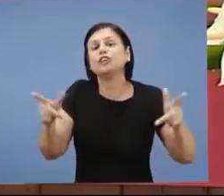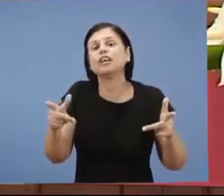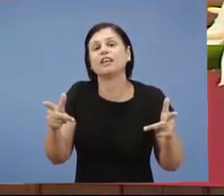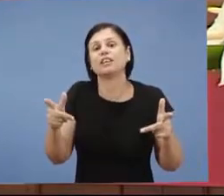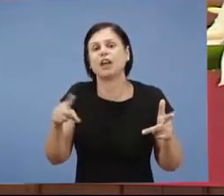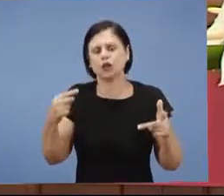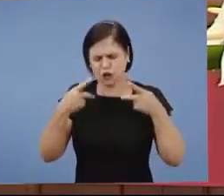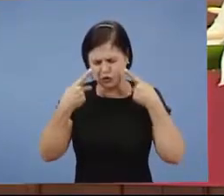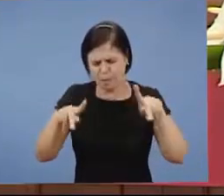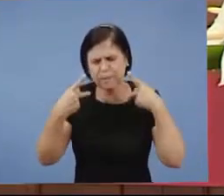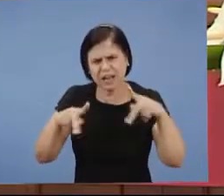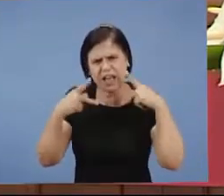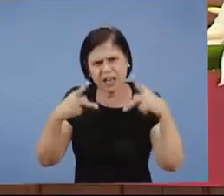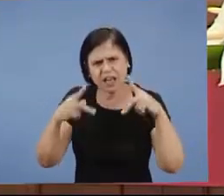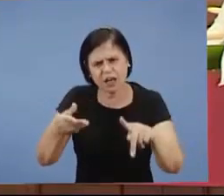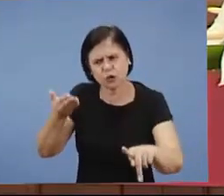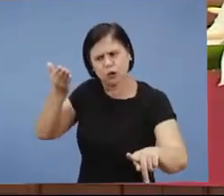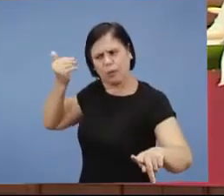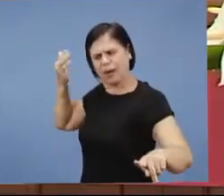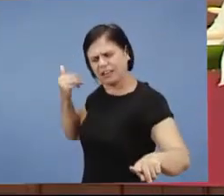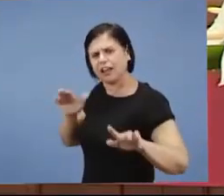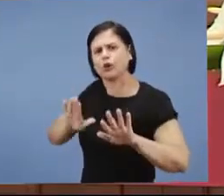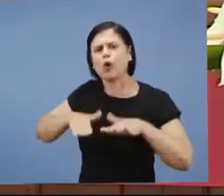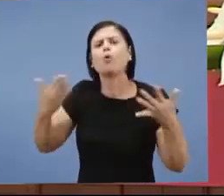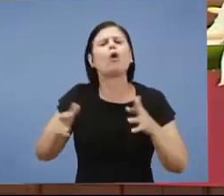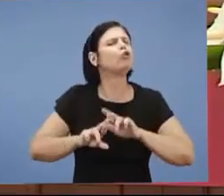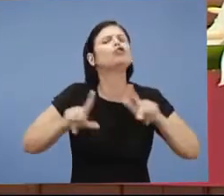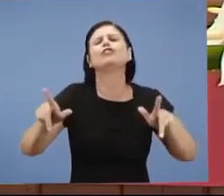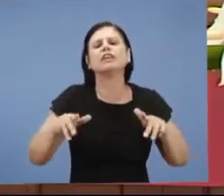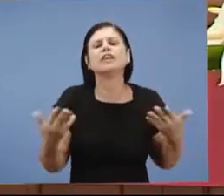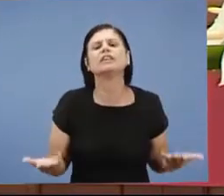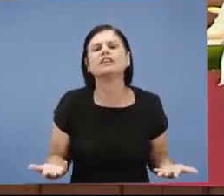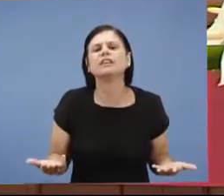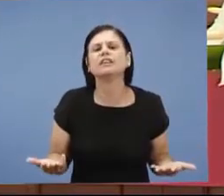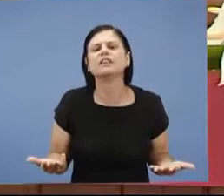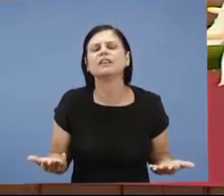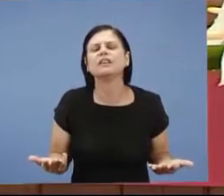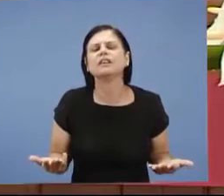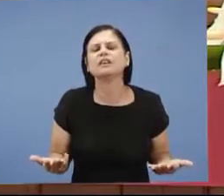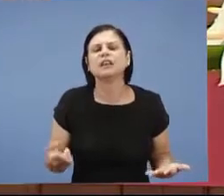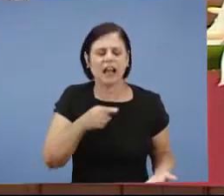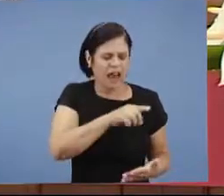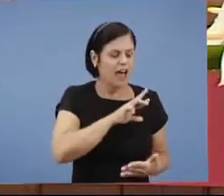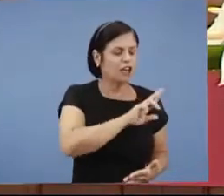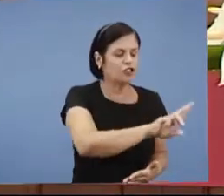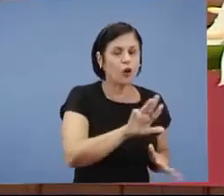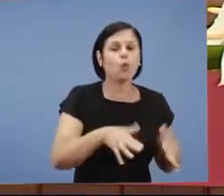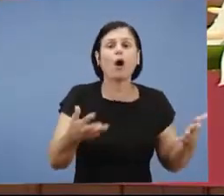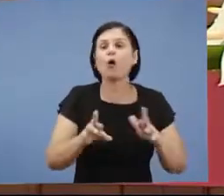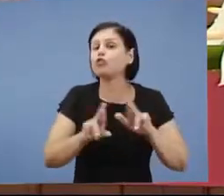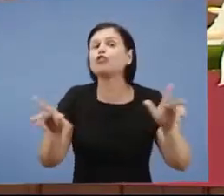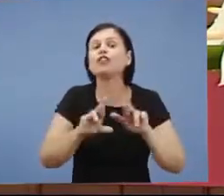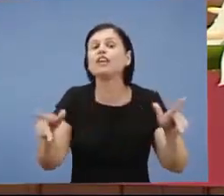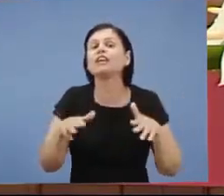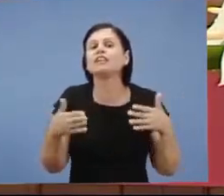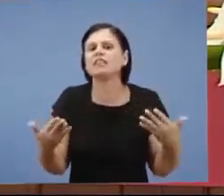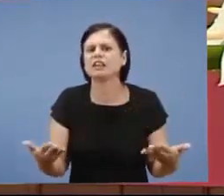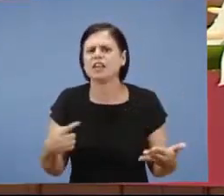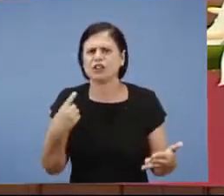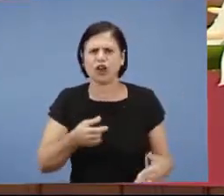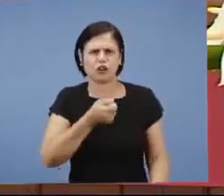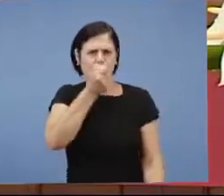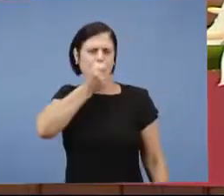estamos pregando e daquilo que está sendo dito em qualquer lugar ou qualquer lugar? Sem atacar as